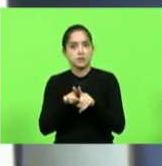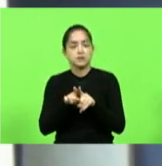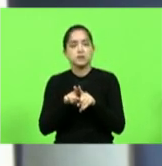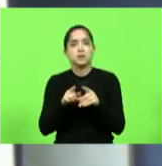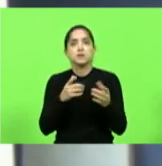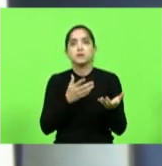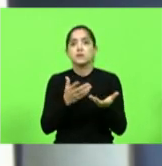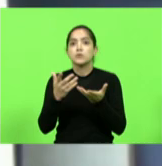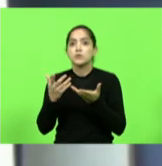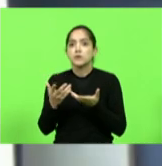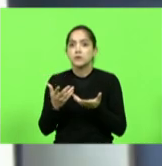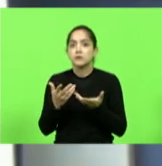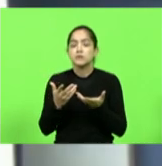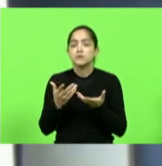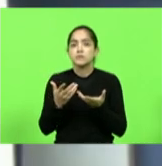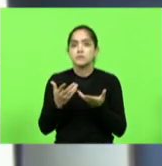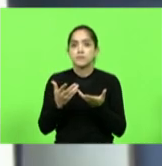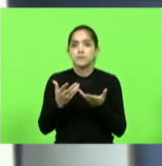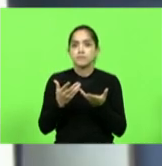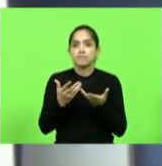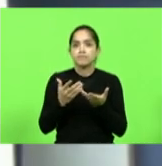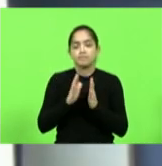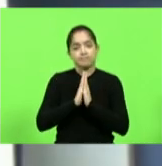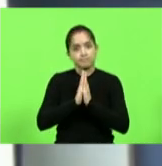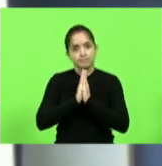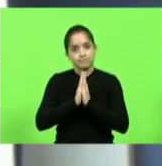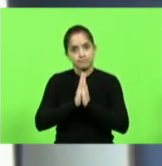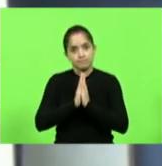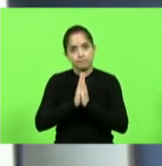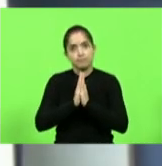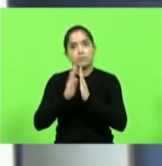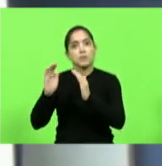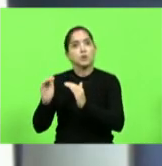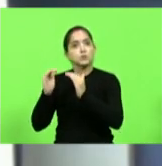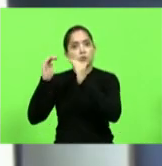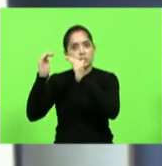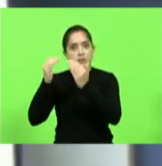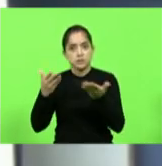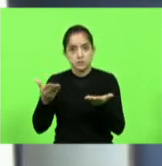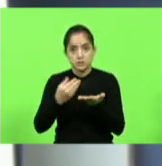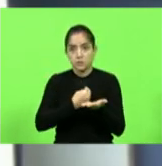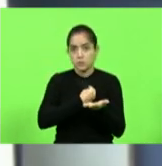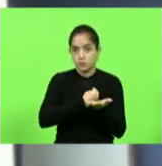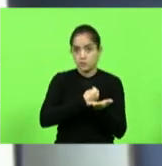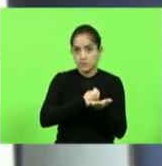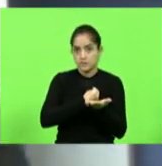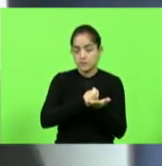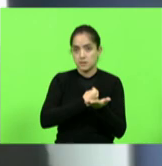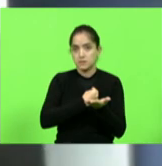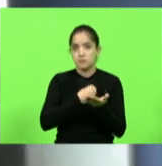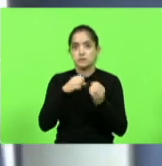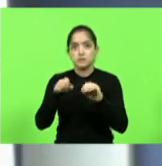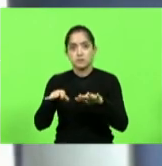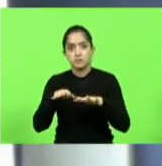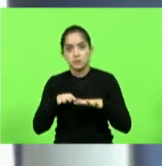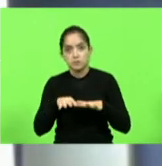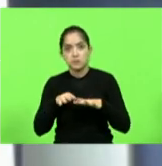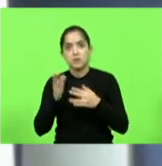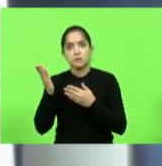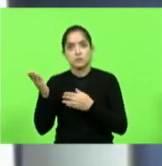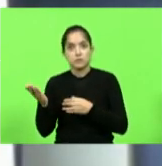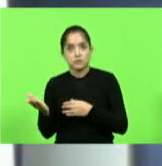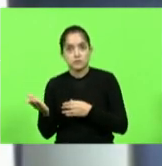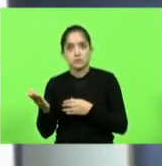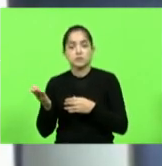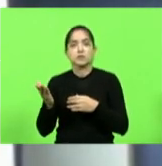aqui fazer um apelo a todas as autoridades que estão aqui, né, ao doutor Sica, do